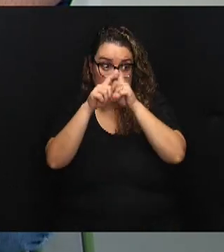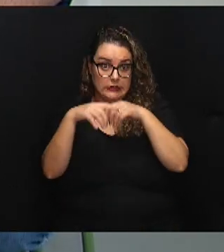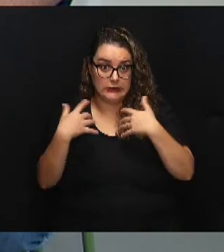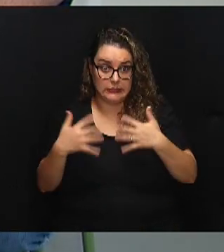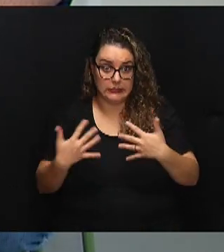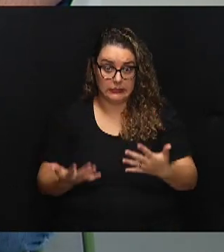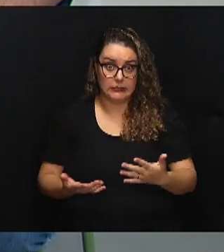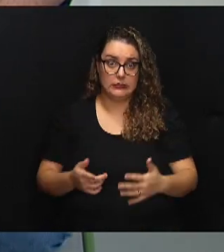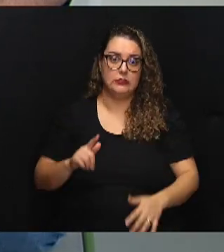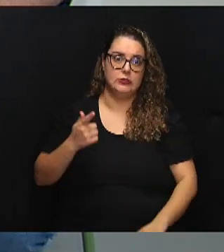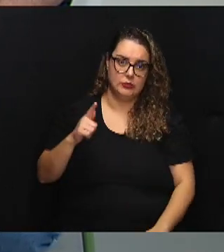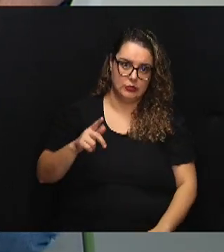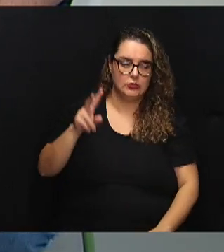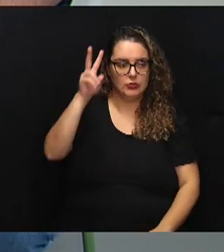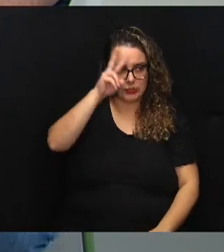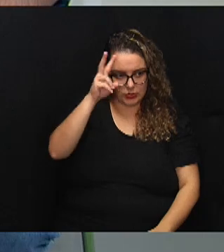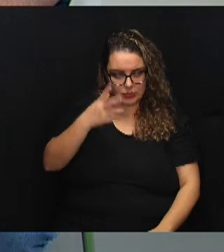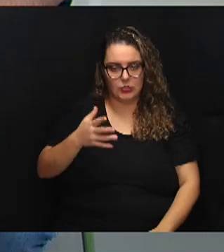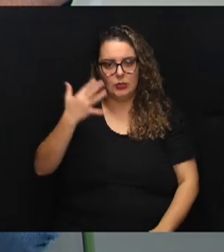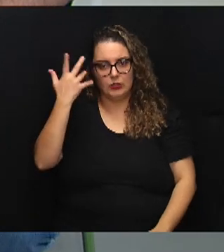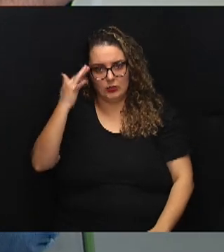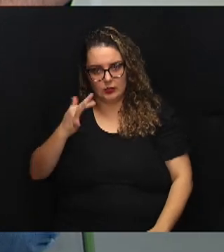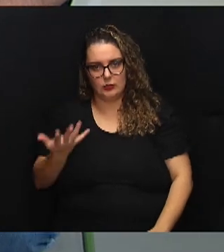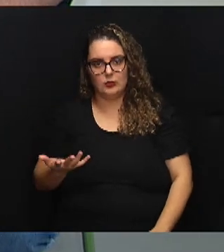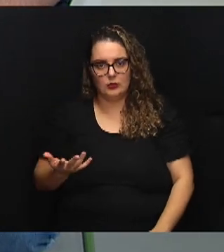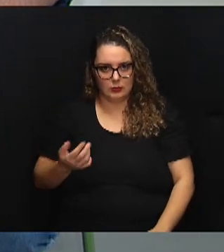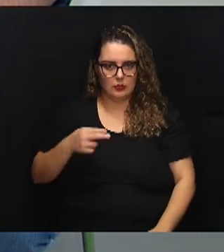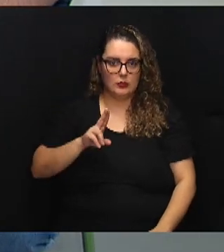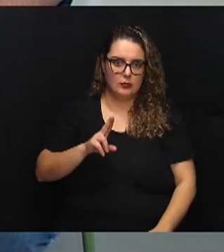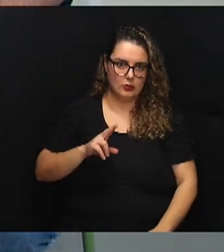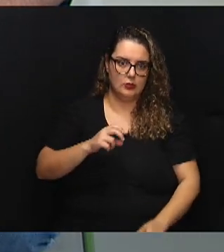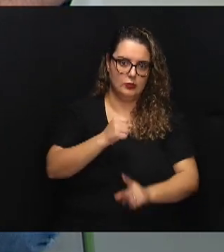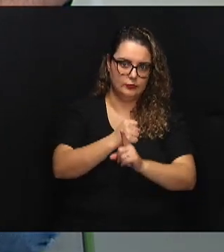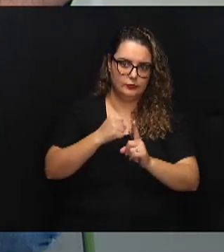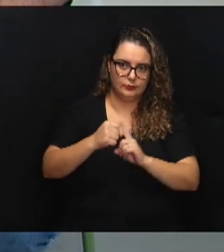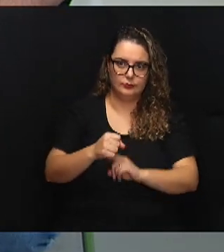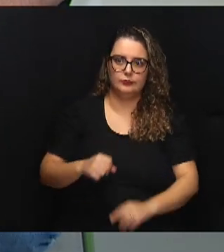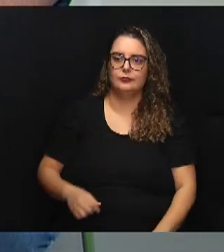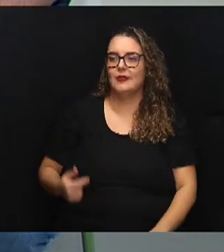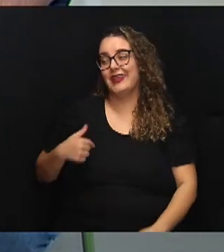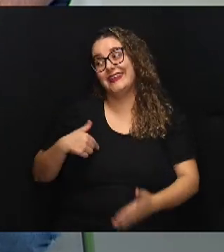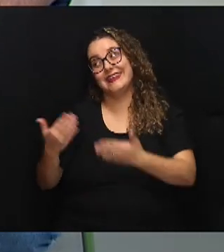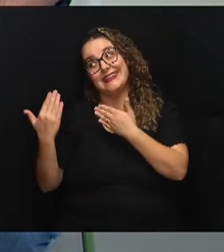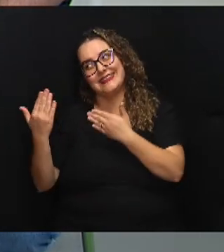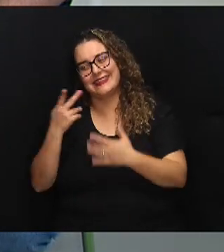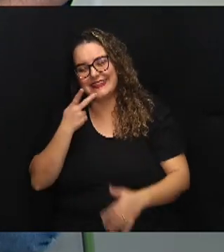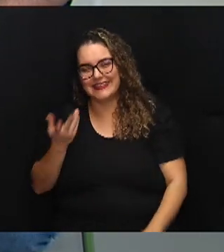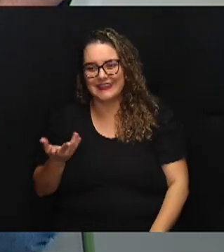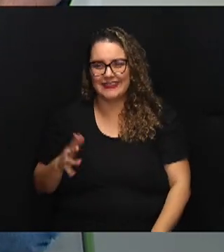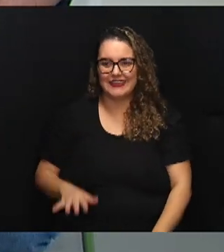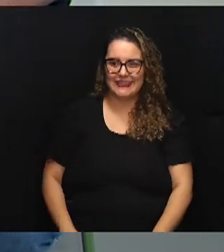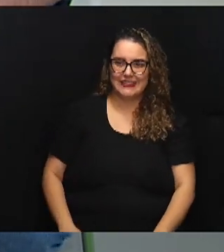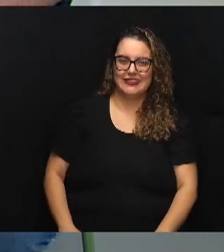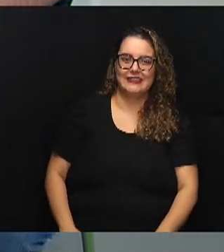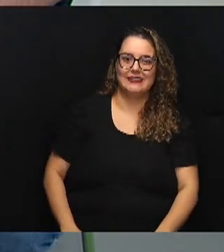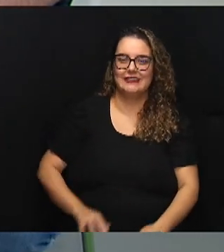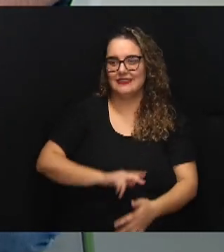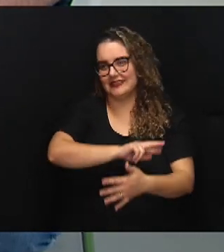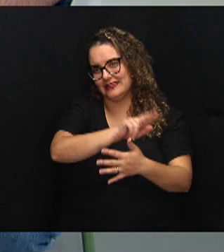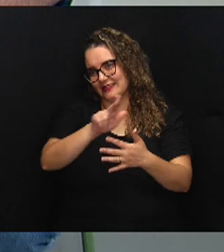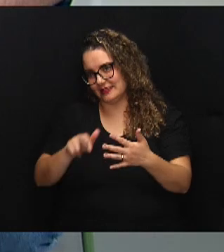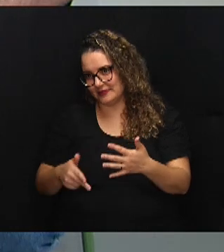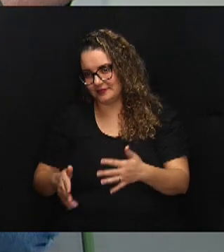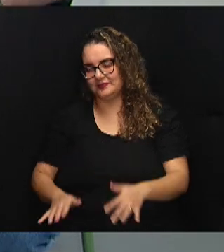Dessas... Geografia, história, filosofia ou sociologia? Sou suspeito. Dessas, o que